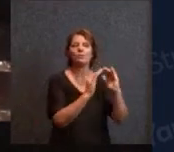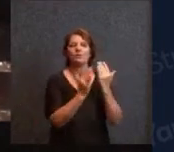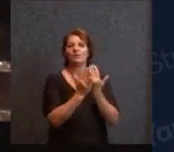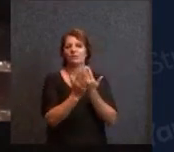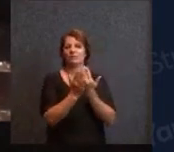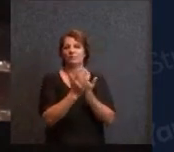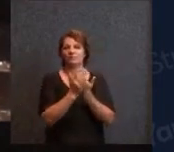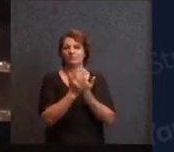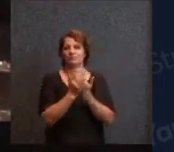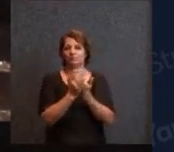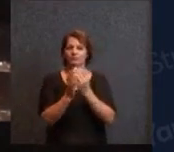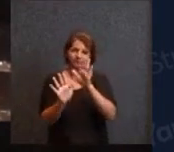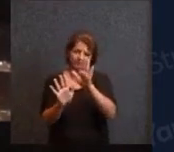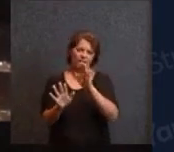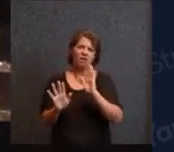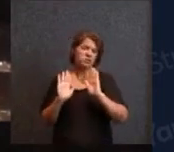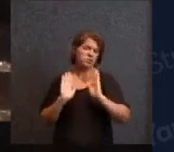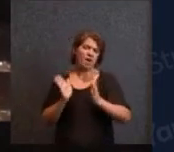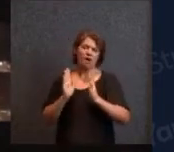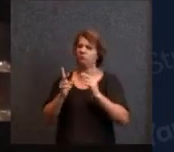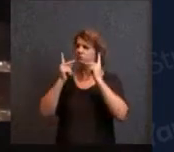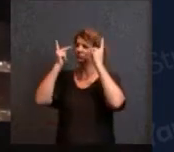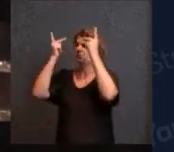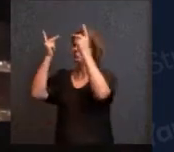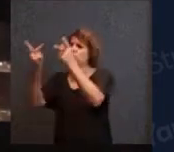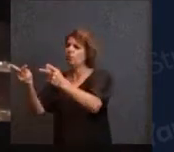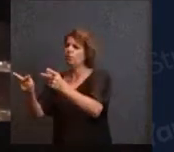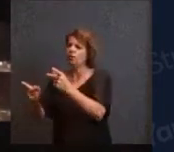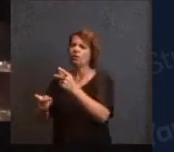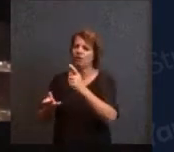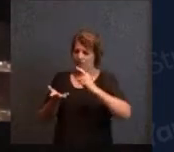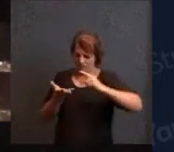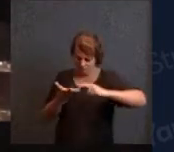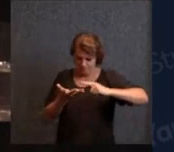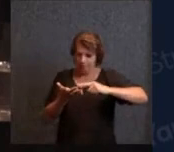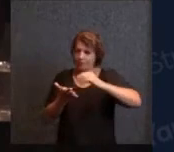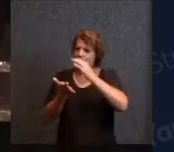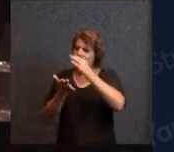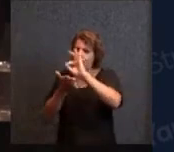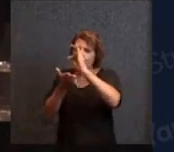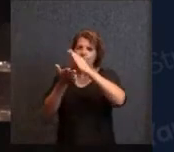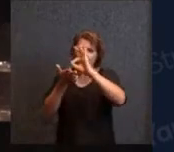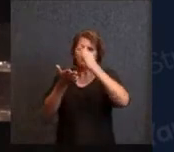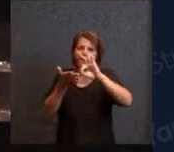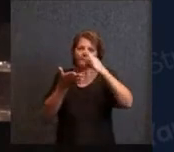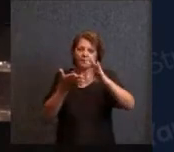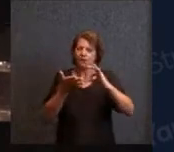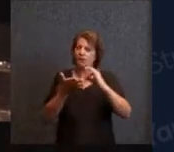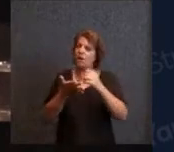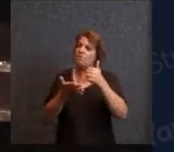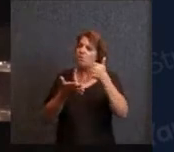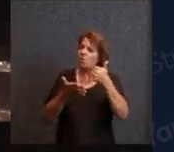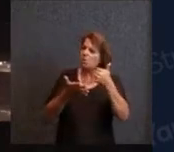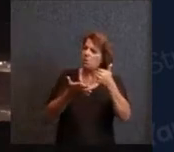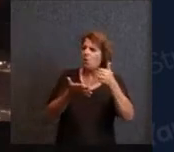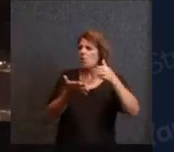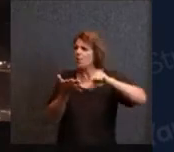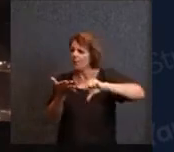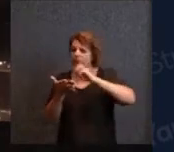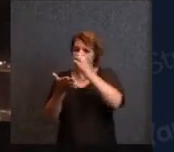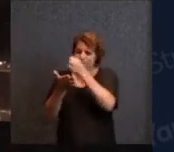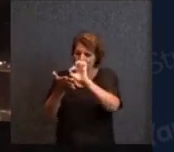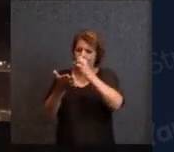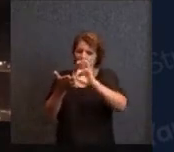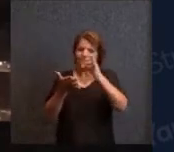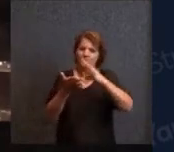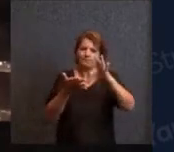Tá. Eu fui à escola e coletei todas as informações, eu tenho aqui pontos positivos, tenho pontos negativos,